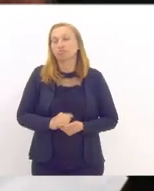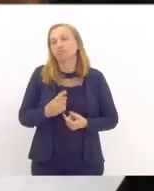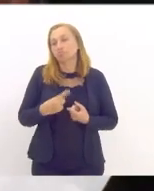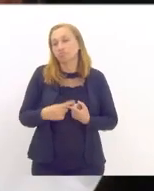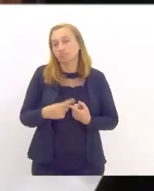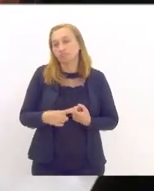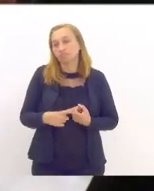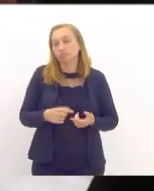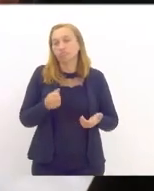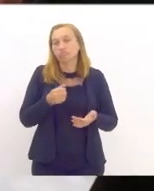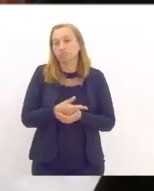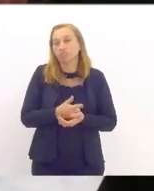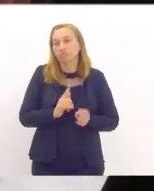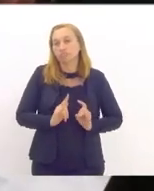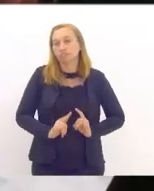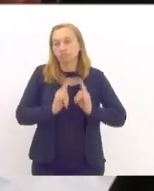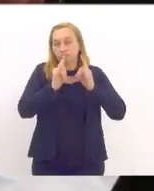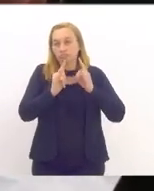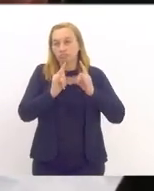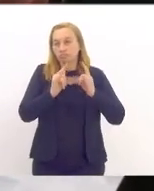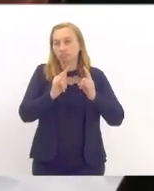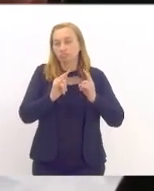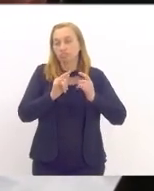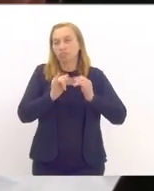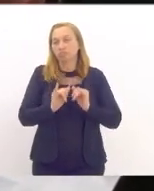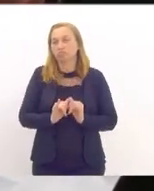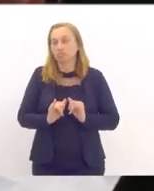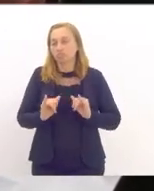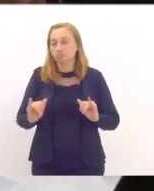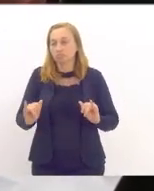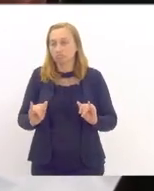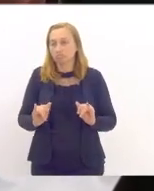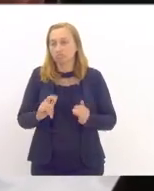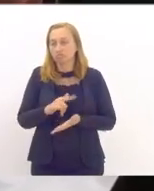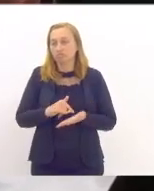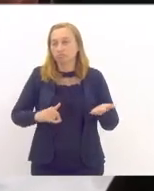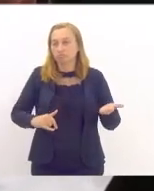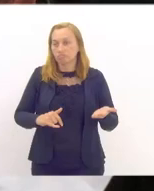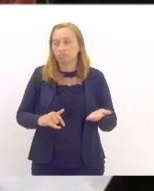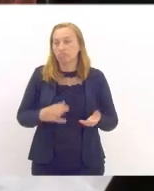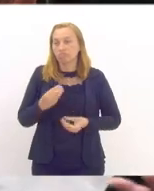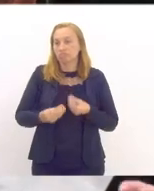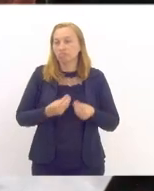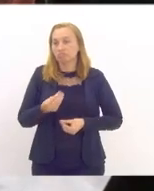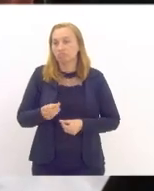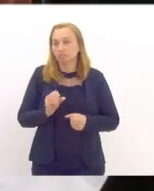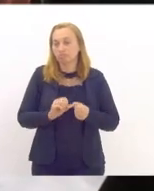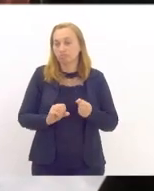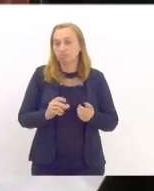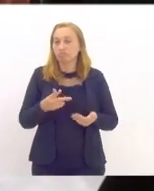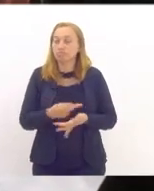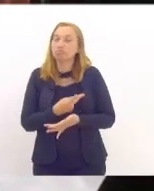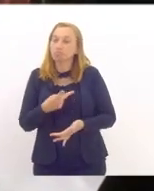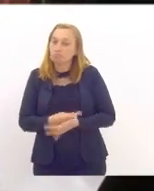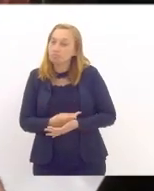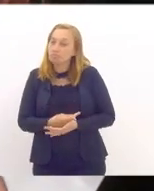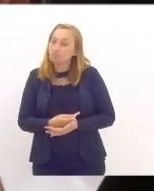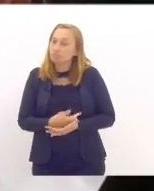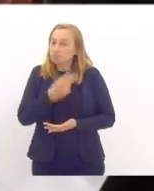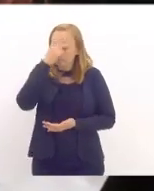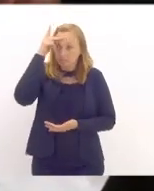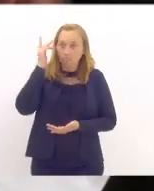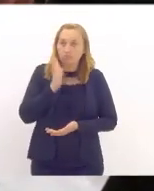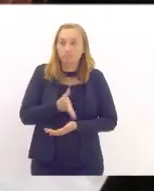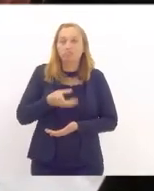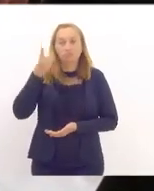teve compra de imóvel a declaração sem contar a forma que foi feita absolutamente deselegante por alguém que já foi